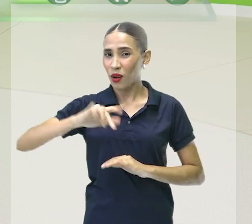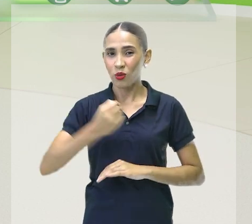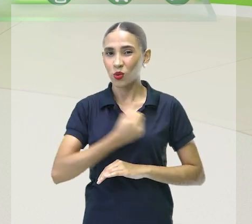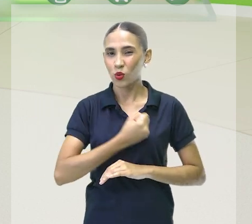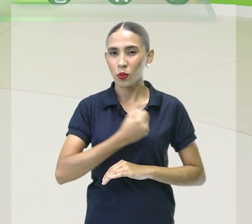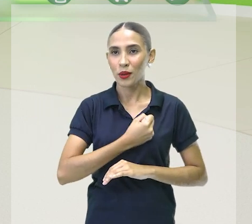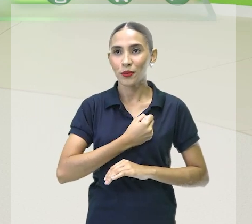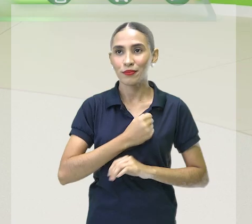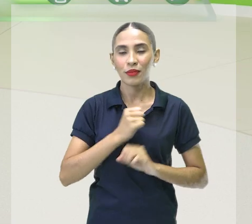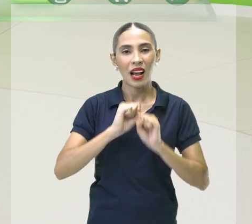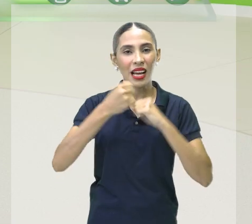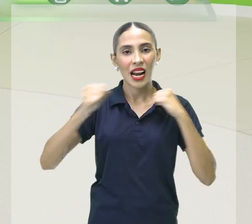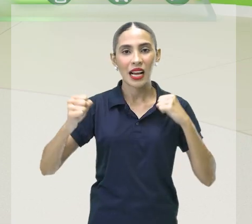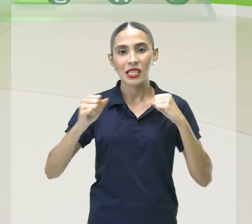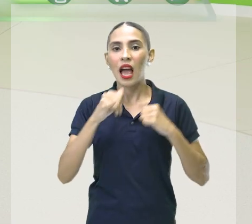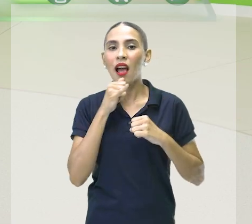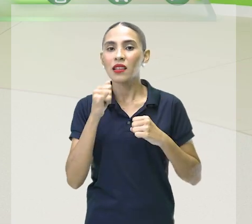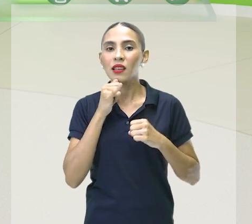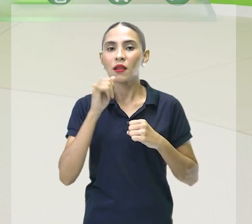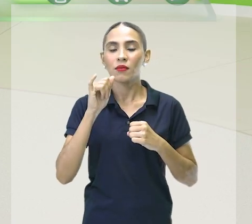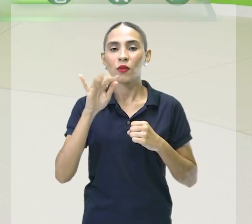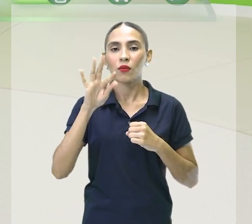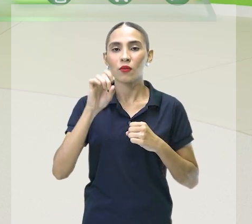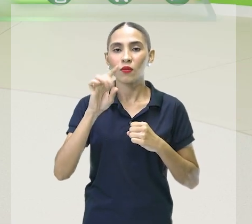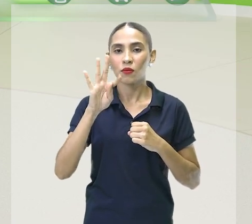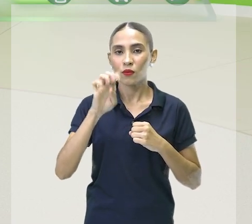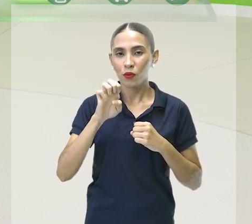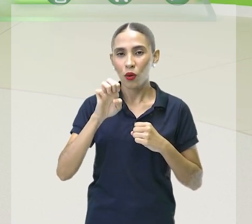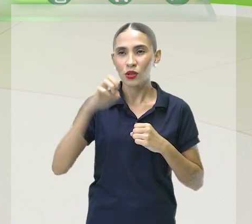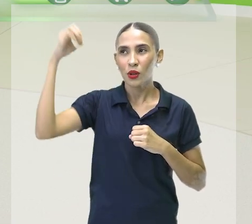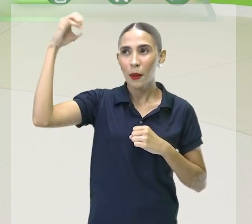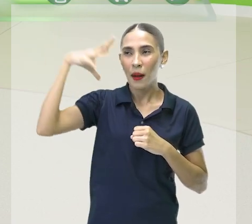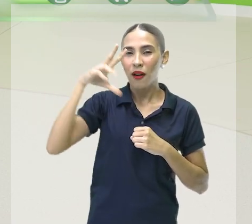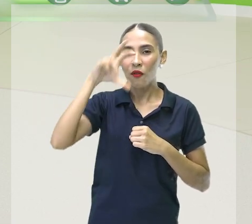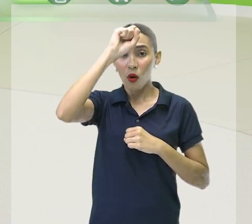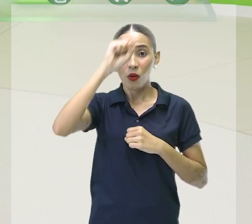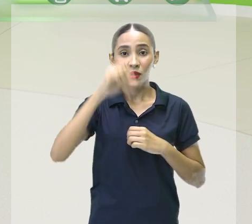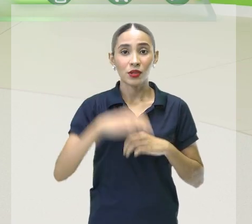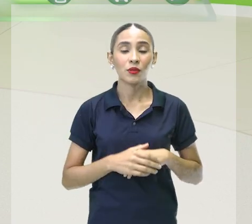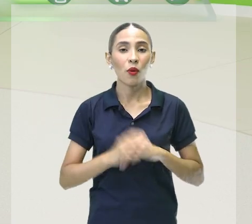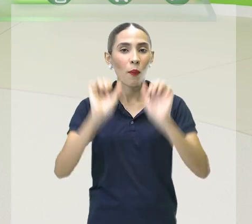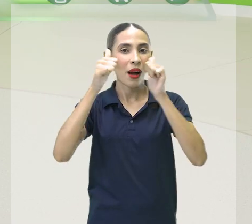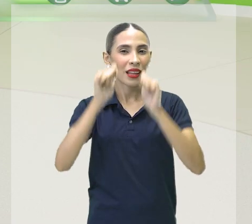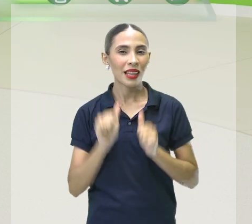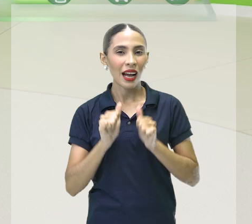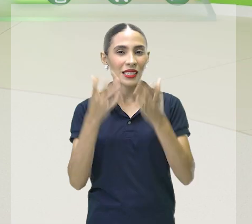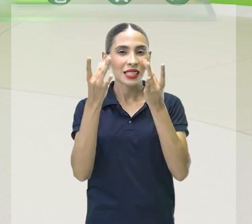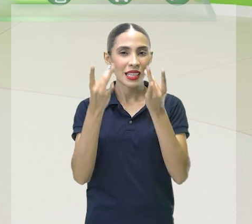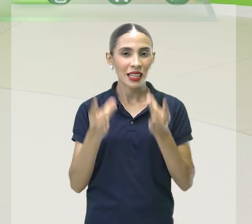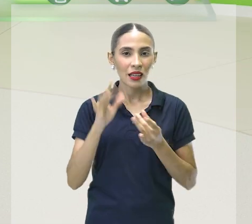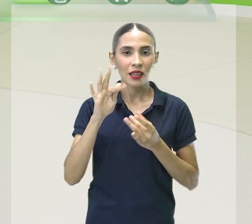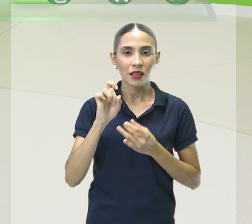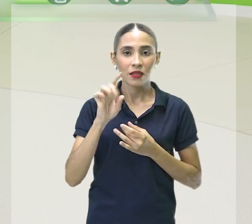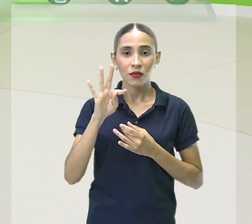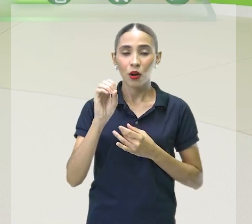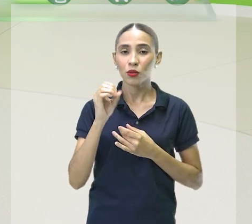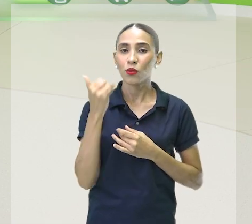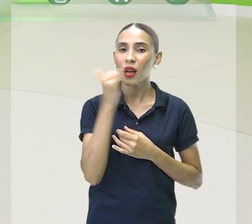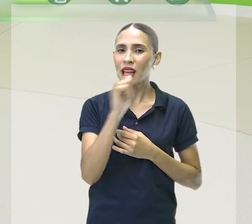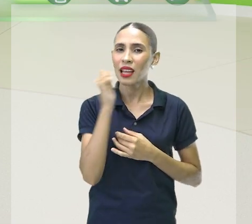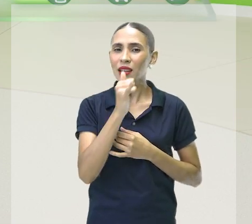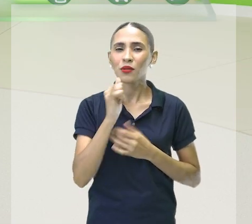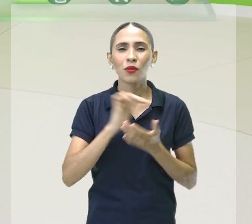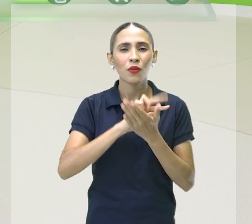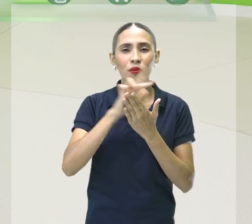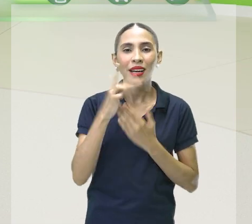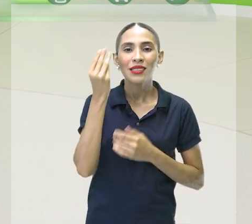grande como no caso de uma fonte luminosa intensa. Um exame cuidadoso do efeito fotoelétrico levou a várias